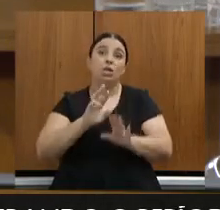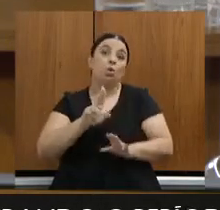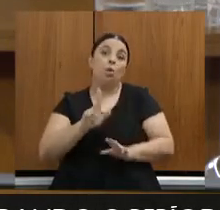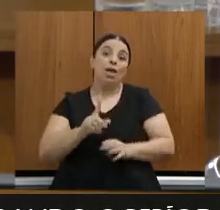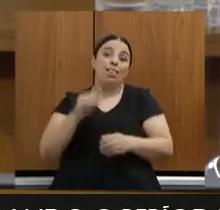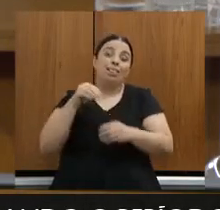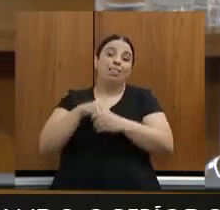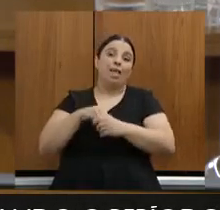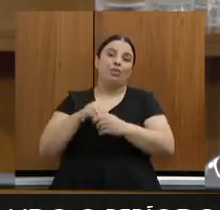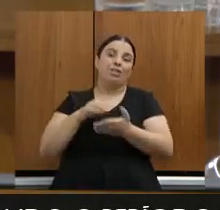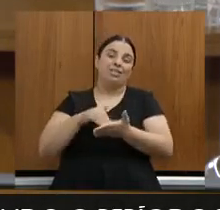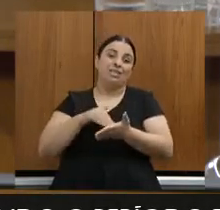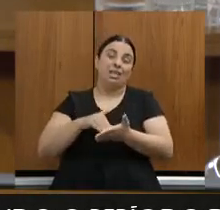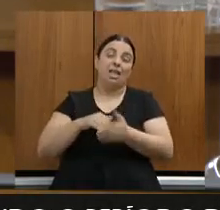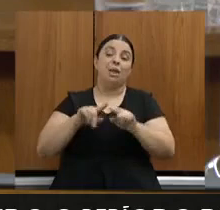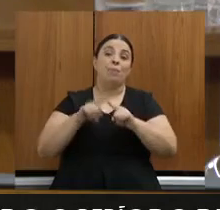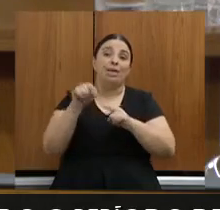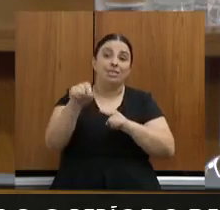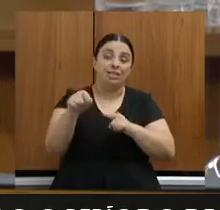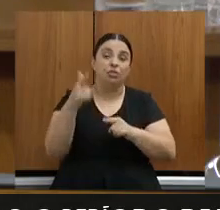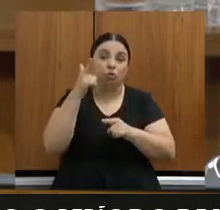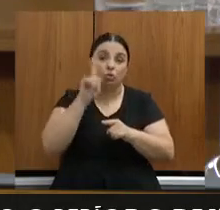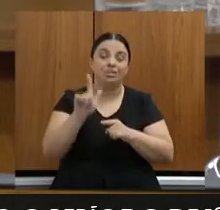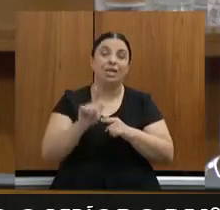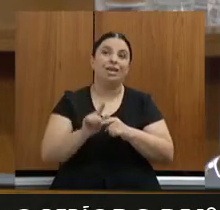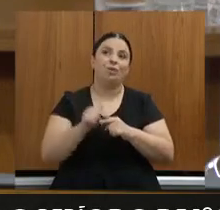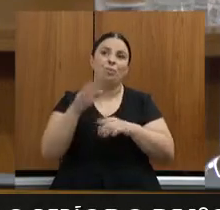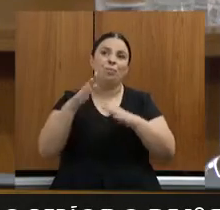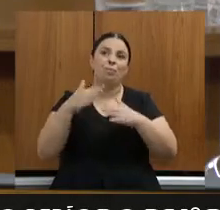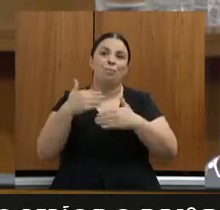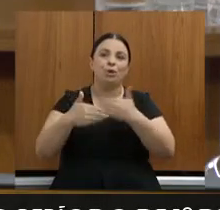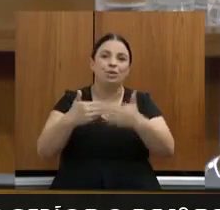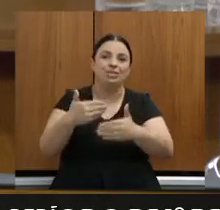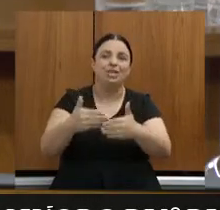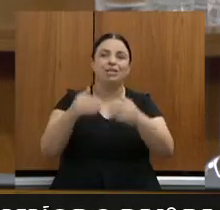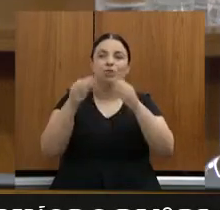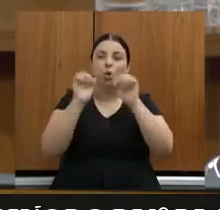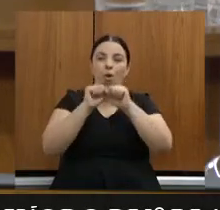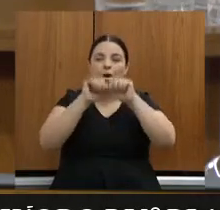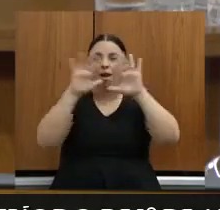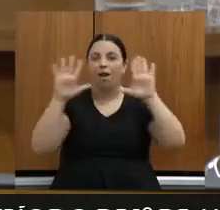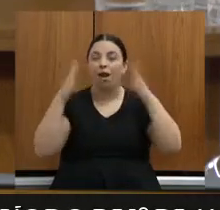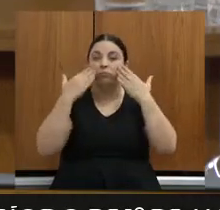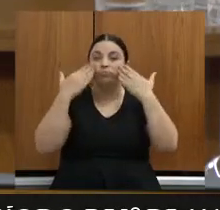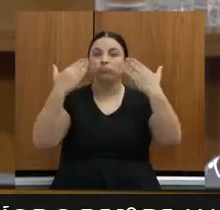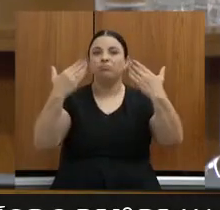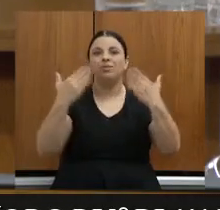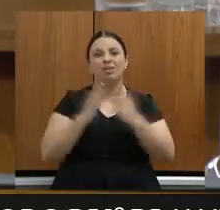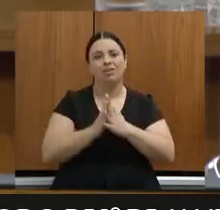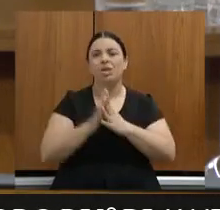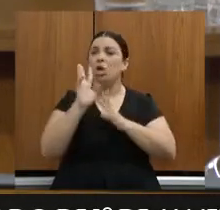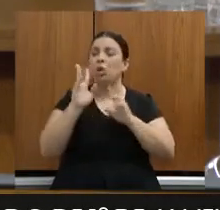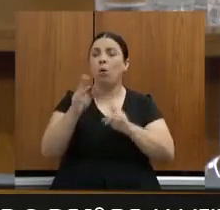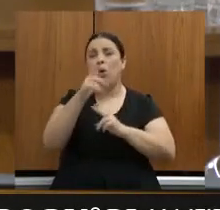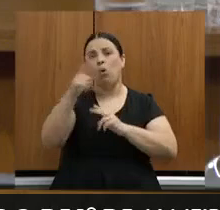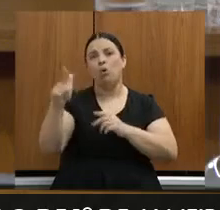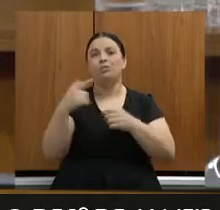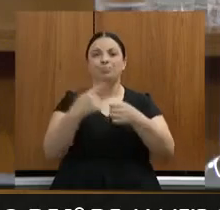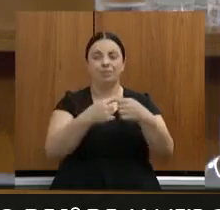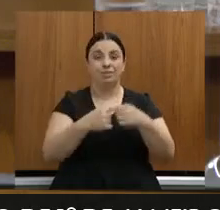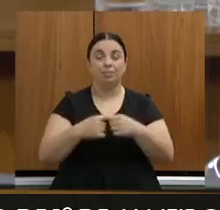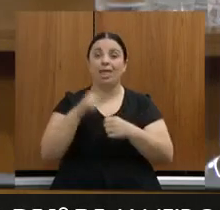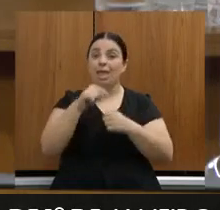Deus o processo de Transparência que é feito em todos os outros municípios lembrando sempre que a realização